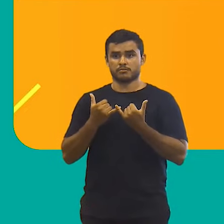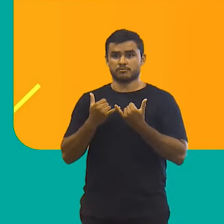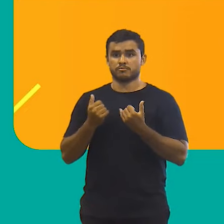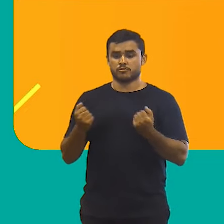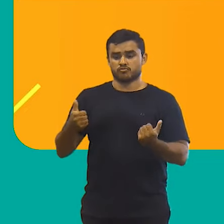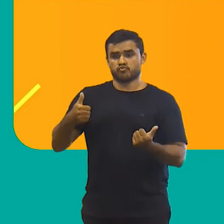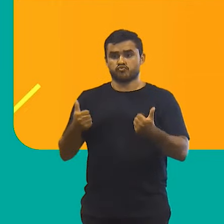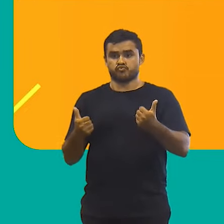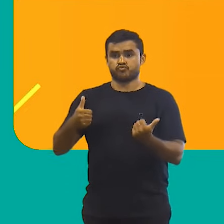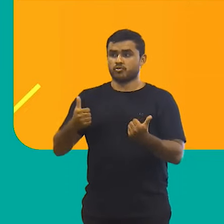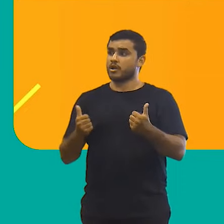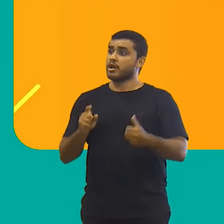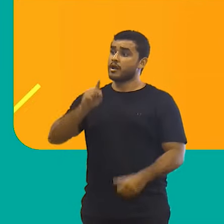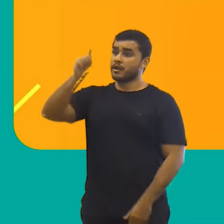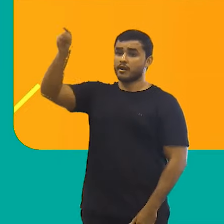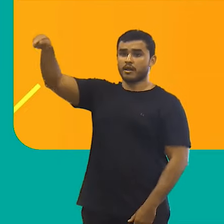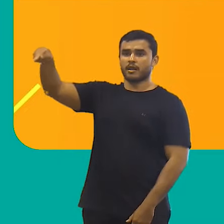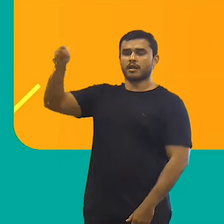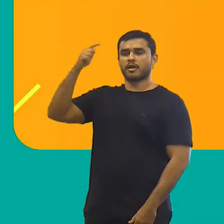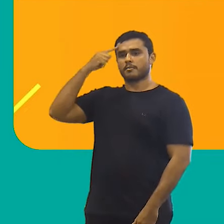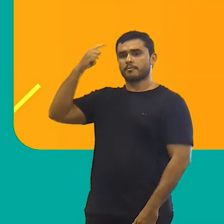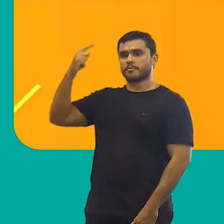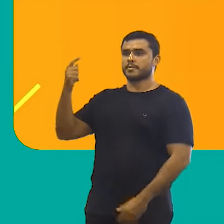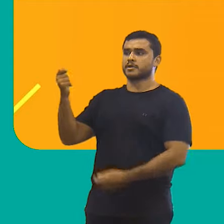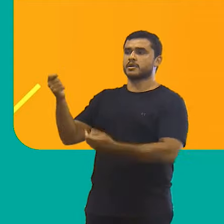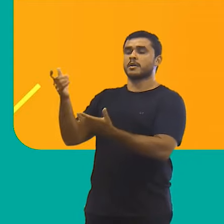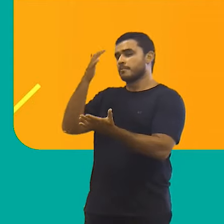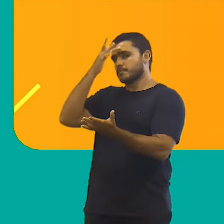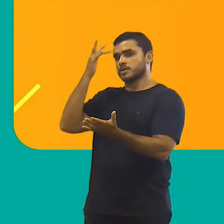quem? Com a torre de controle.